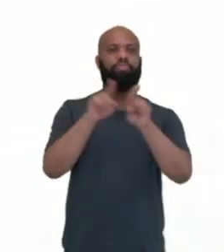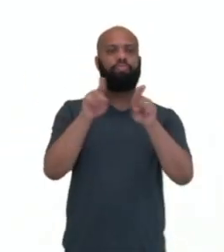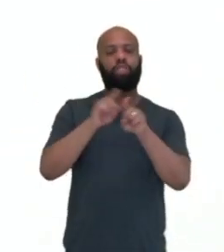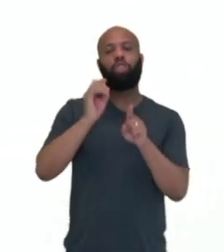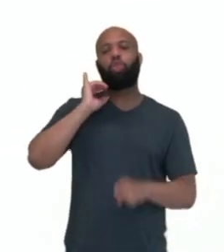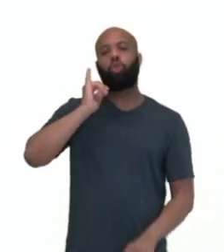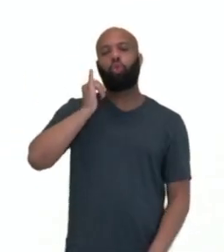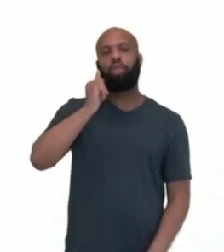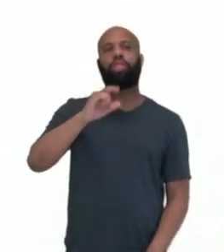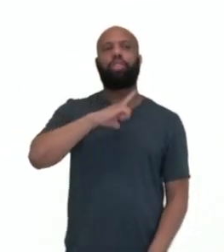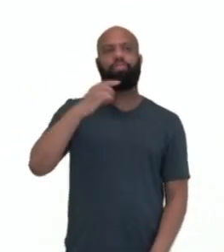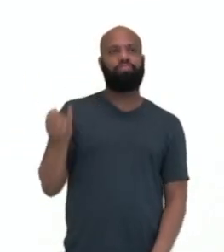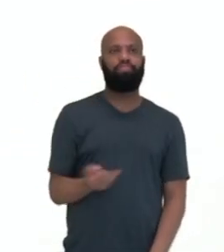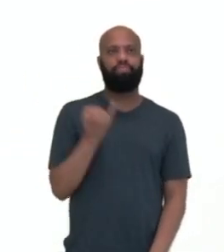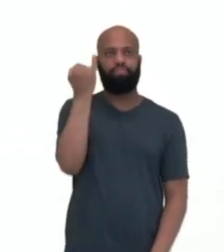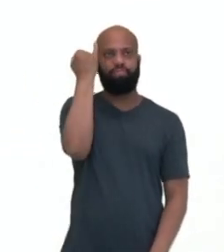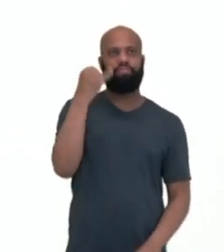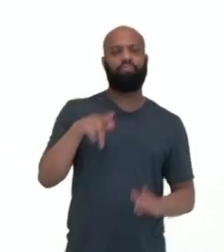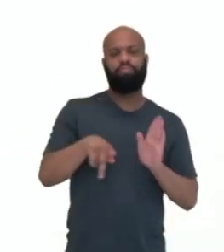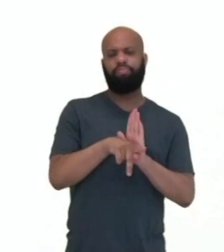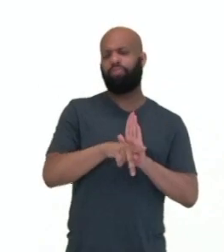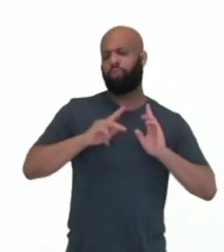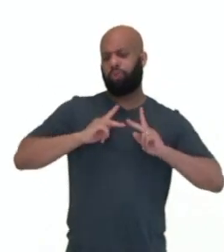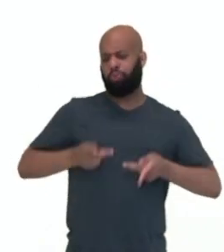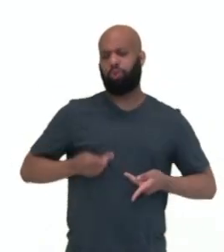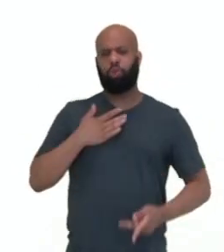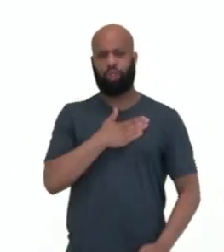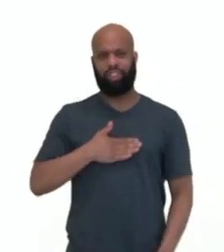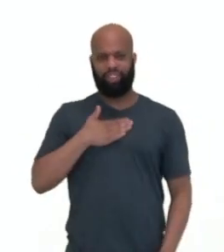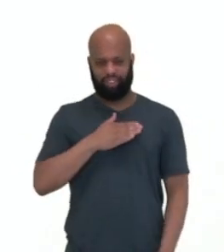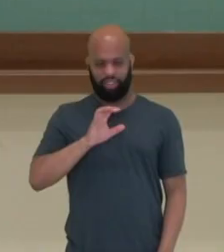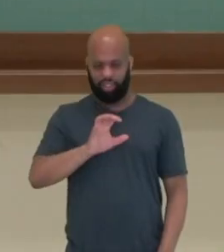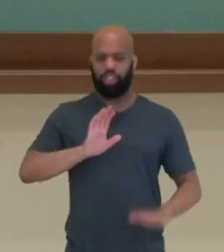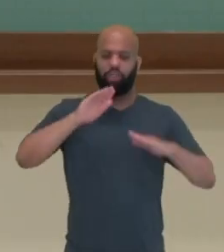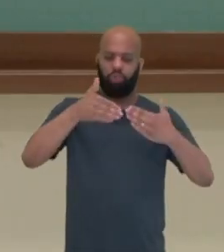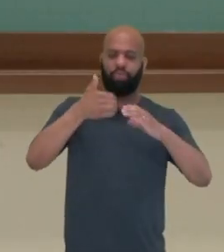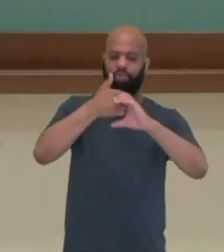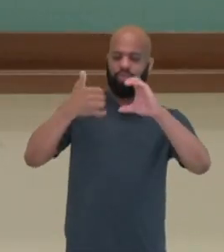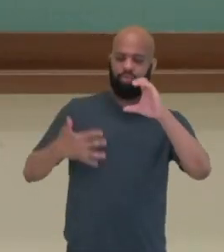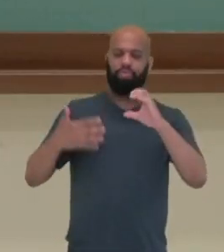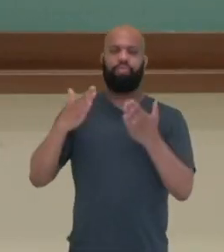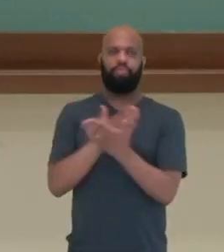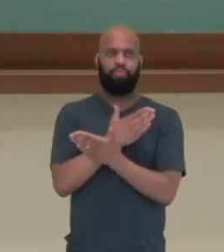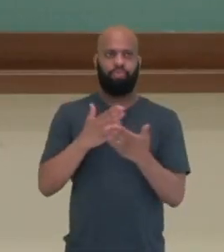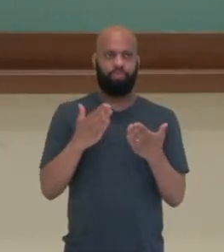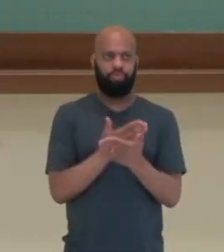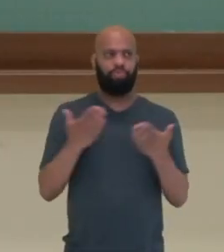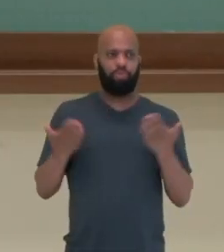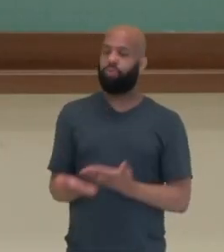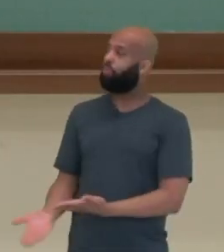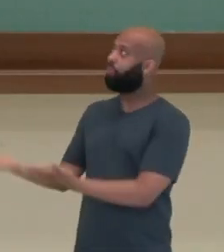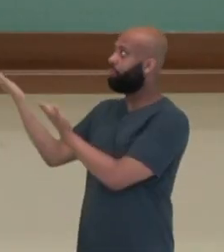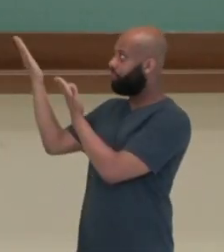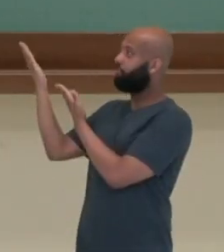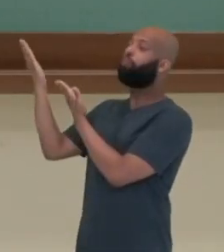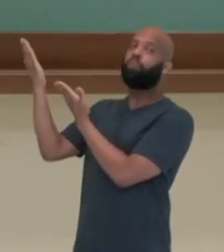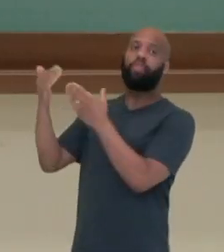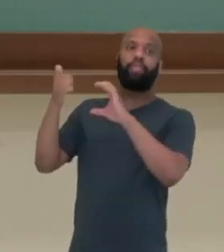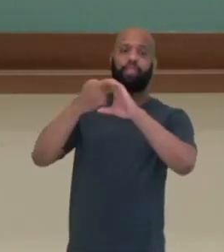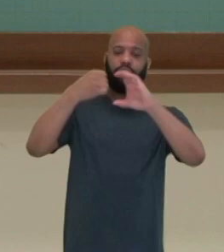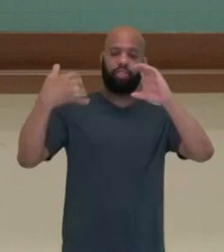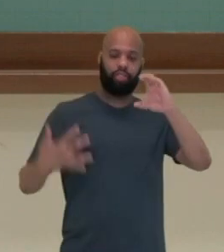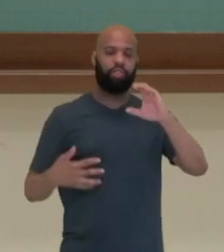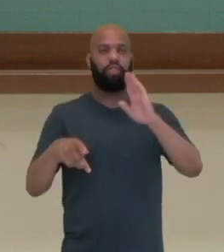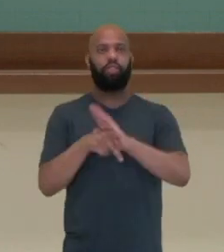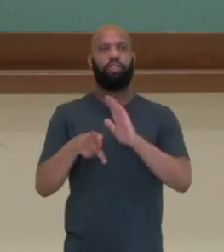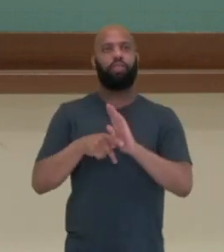é parte integrante da natureza humana. Então, algumas características, acompanhe comigo aqui na tela, as